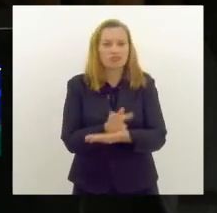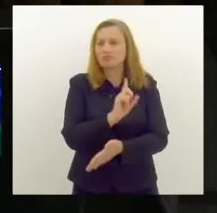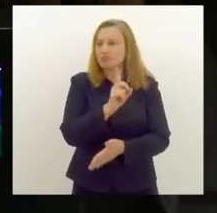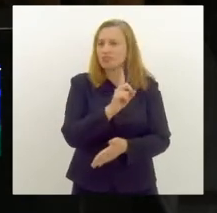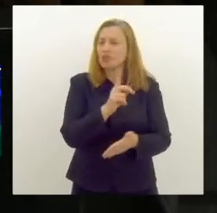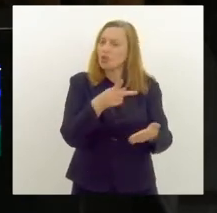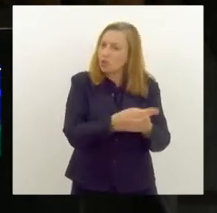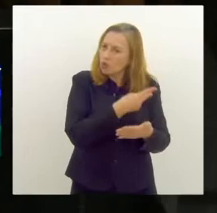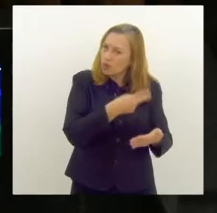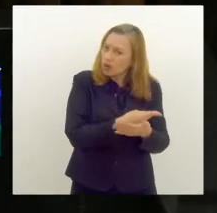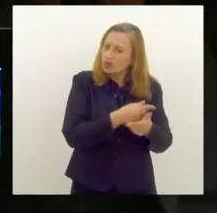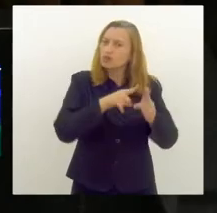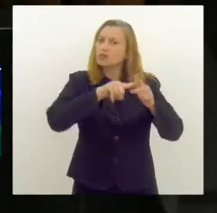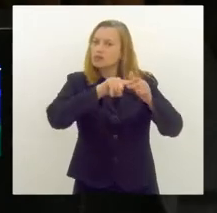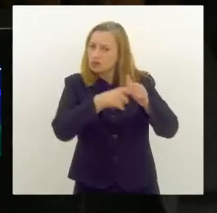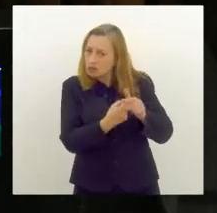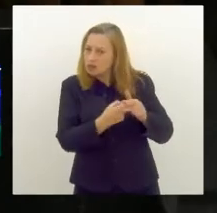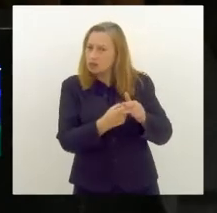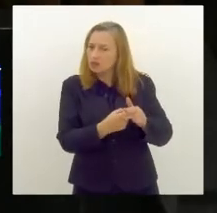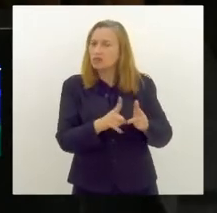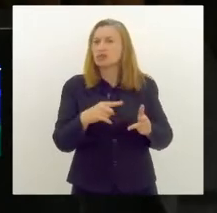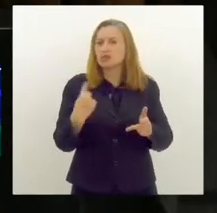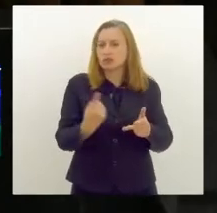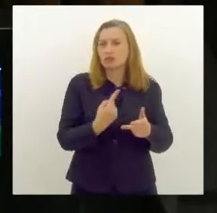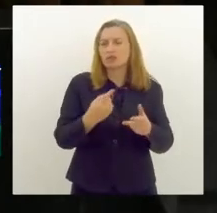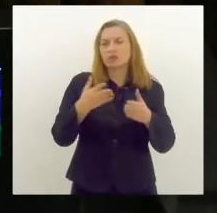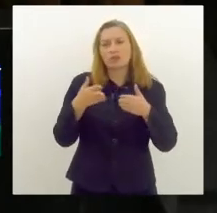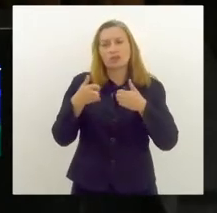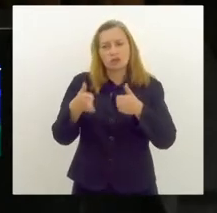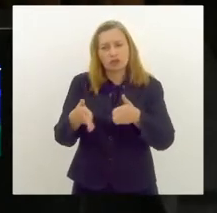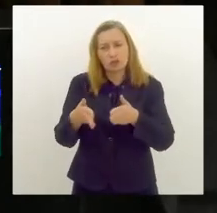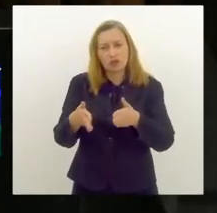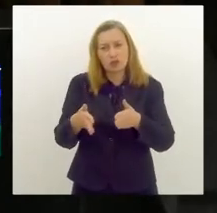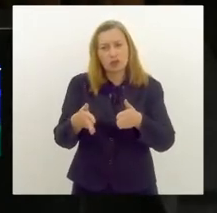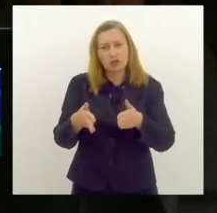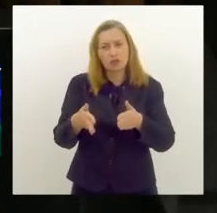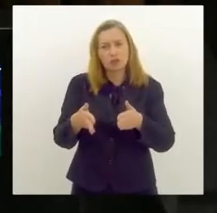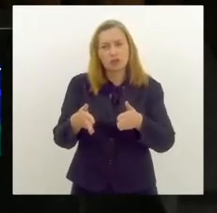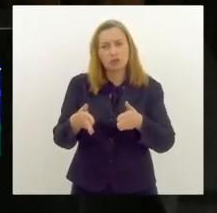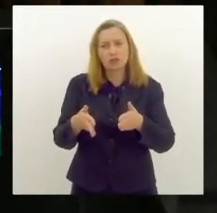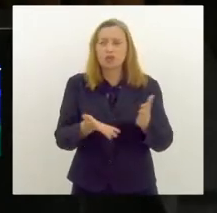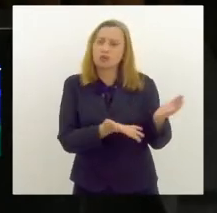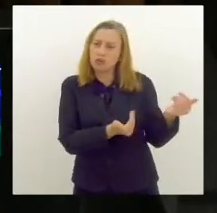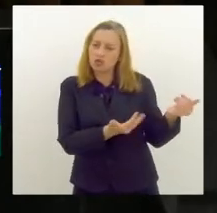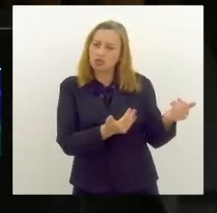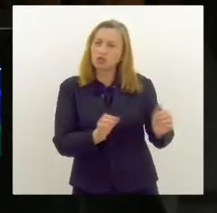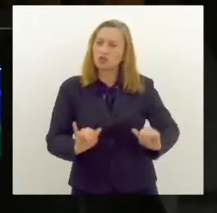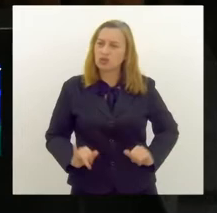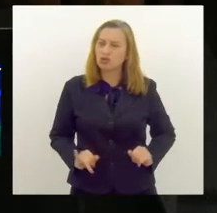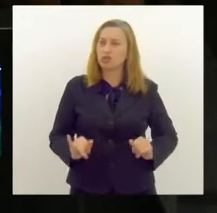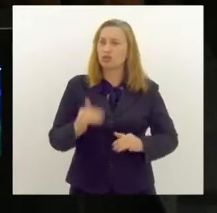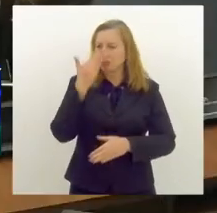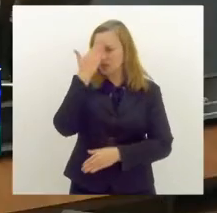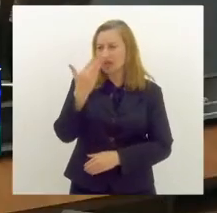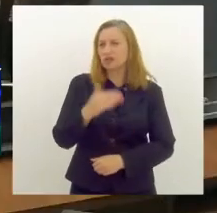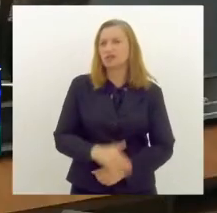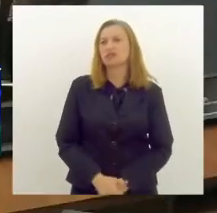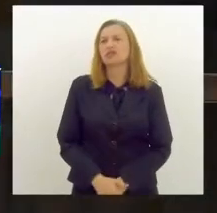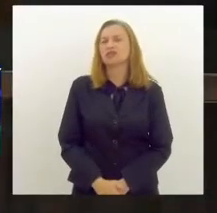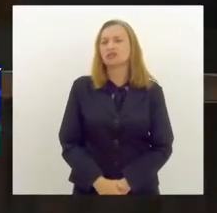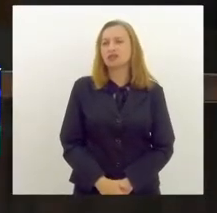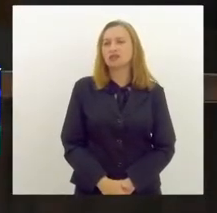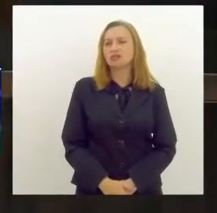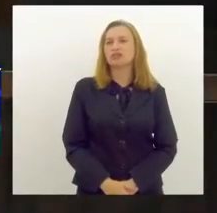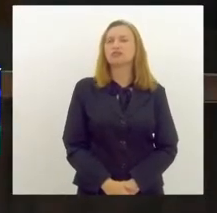errado seja consertado e que nós tenhamos uma atenção para esses jovens que sofrem tanto. Muito obrigado.